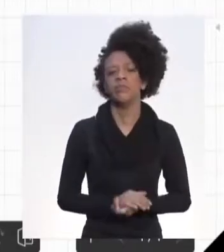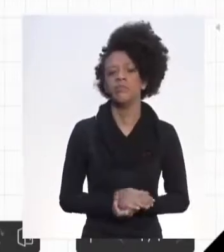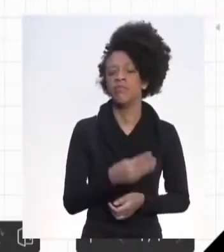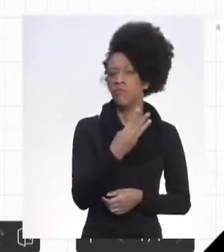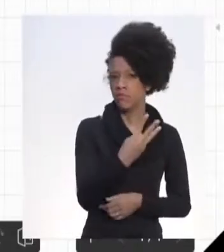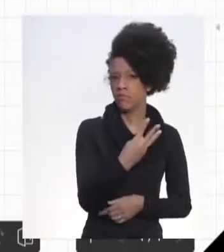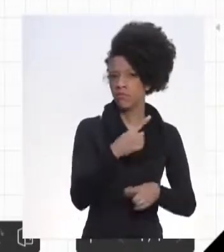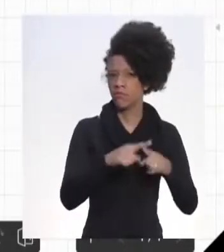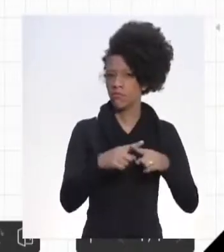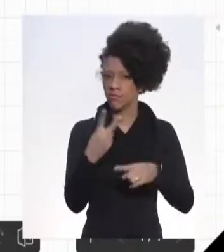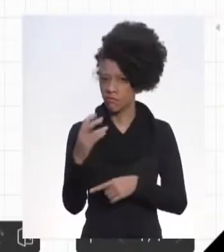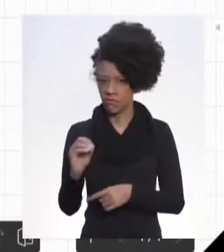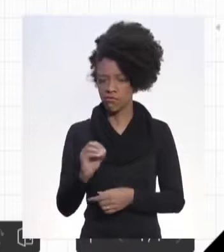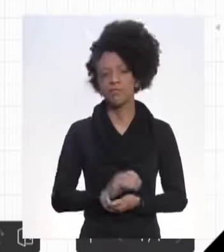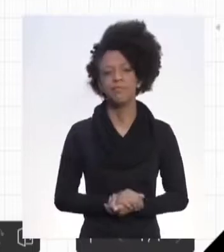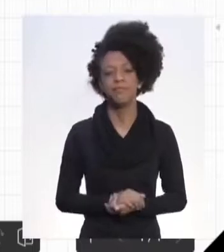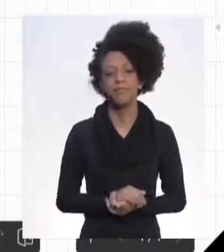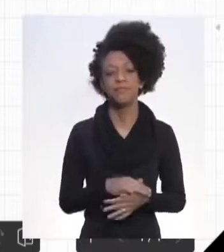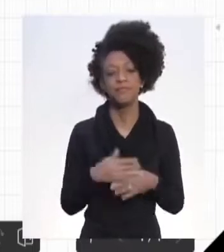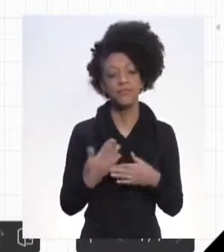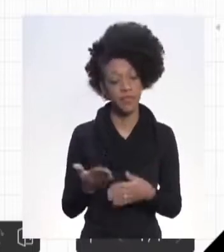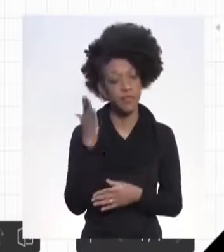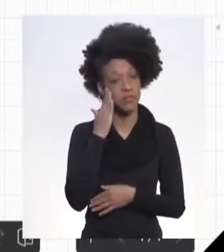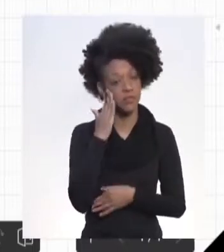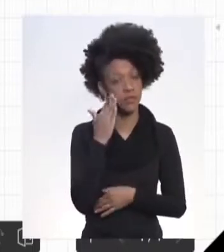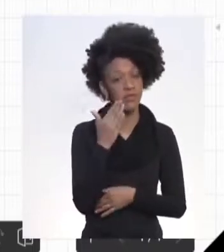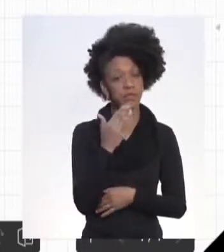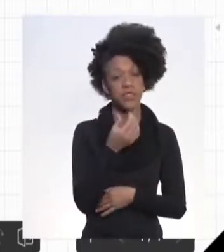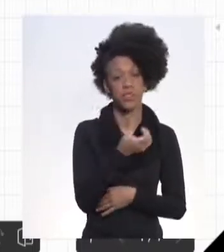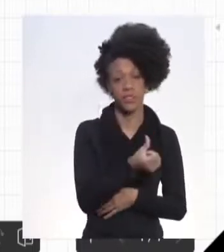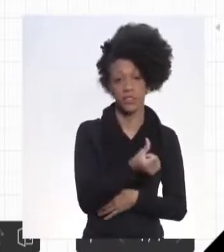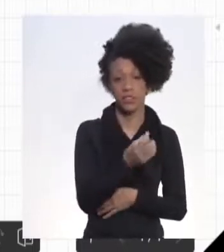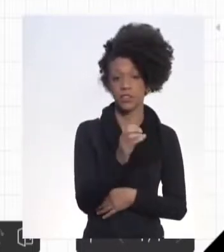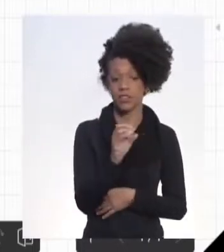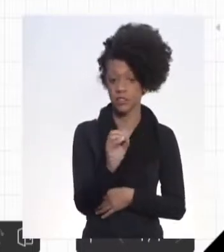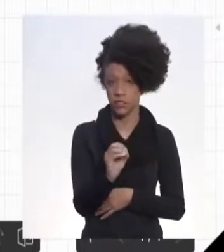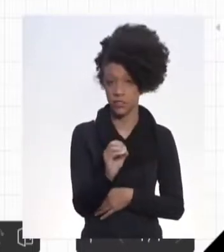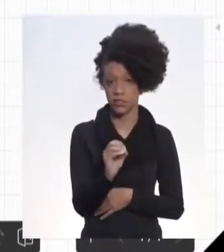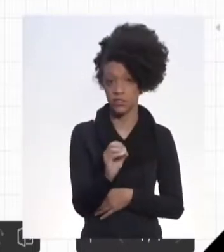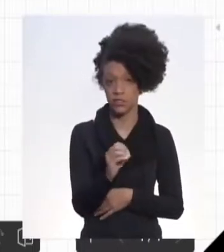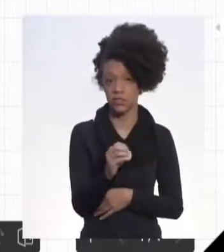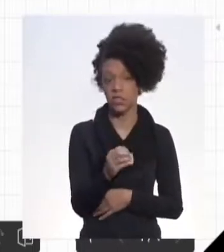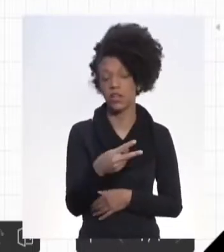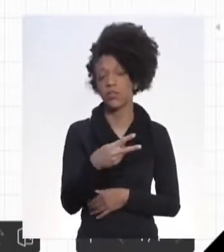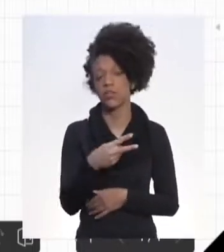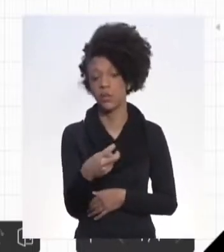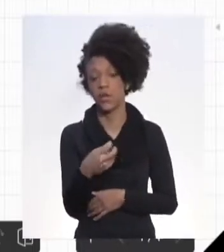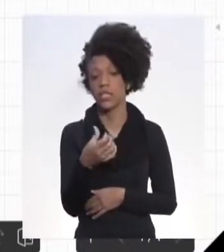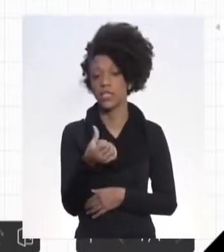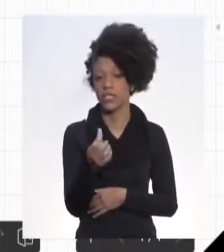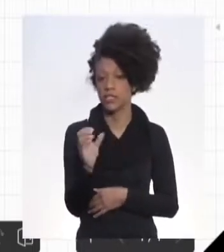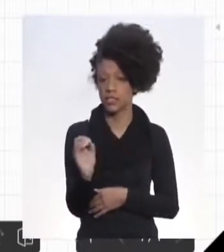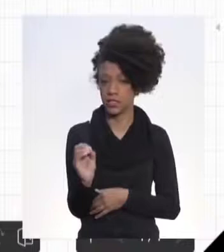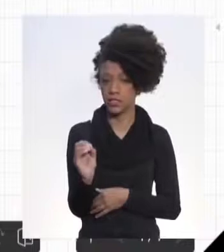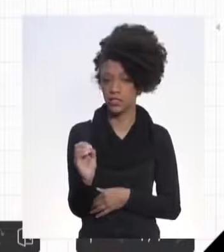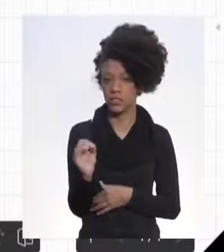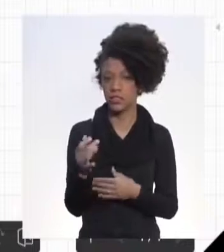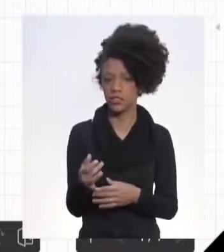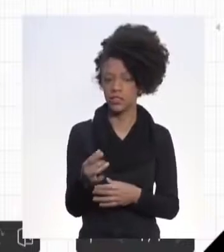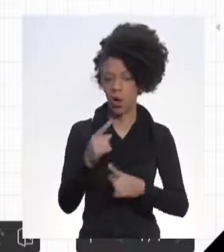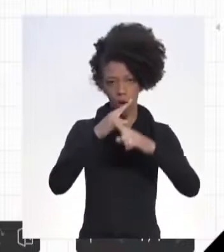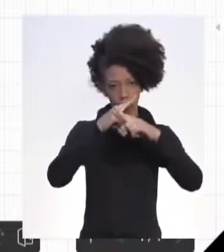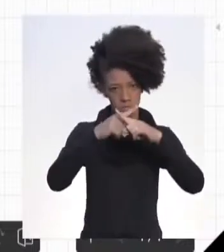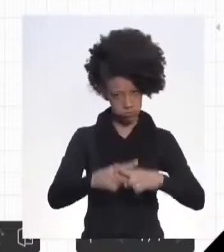e o 20. Então, eu sei que 1 vezes 60 eu encontro o valor como 60, 3 vezes 20 também. Ou seja,